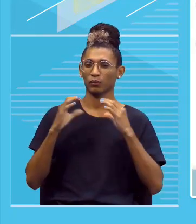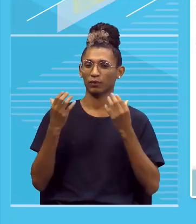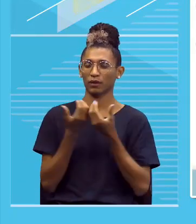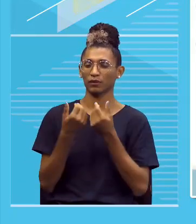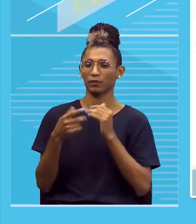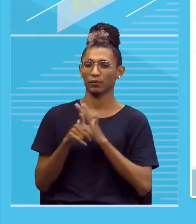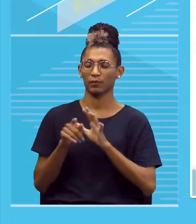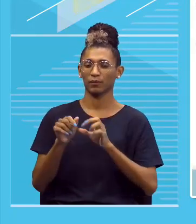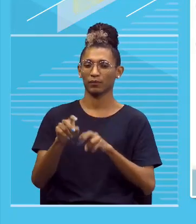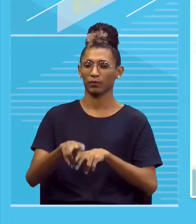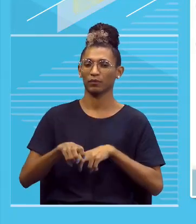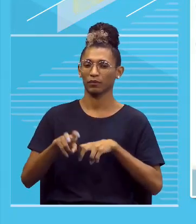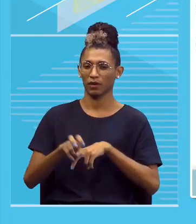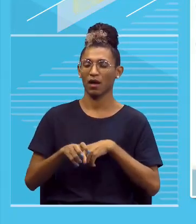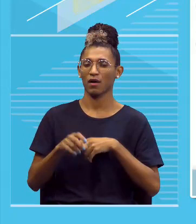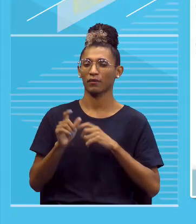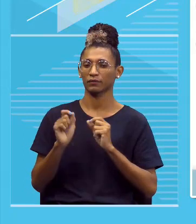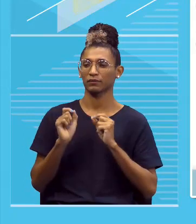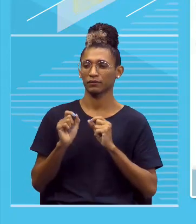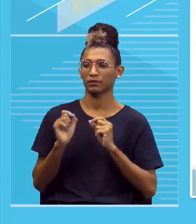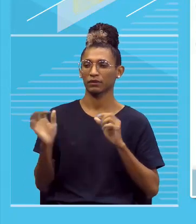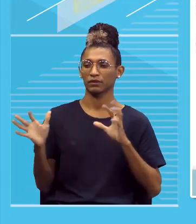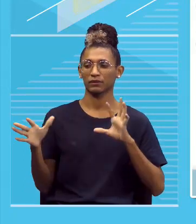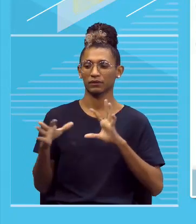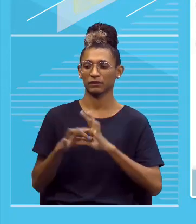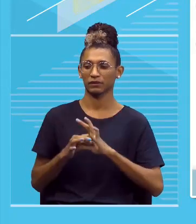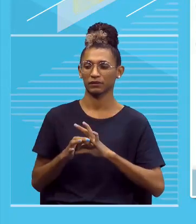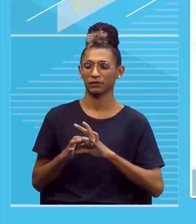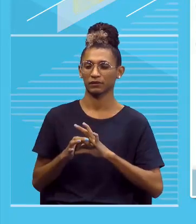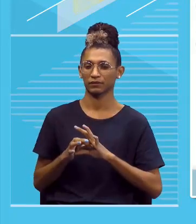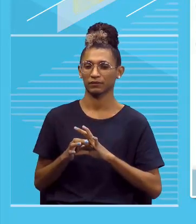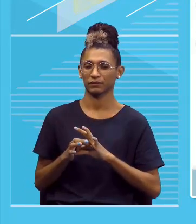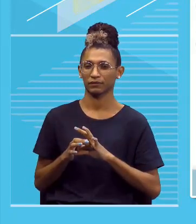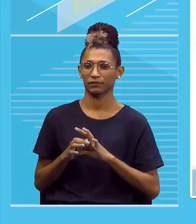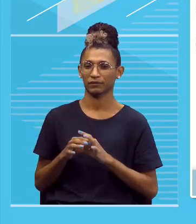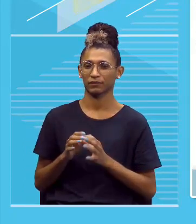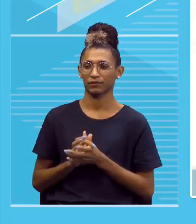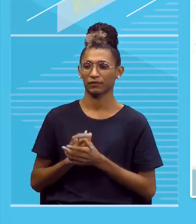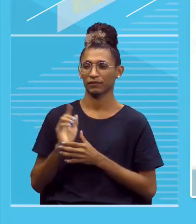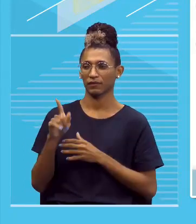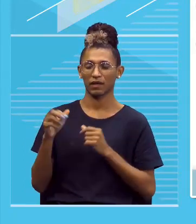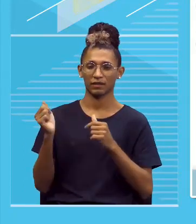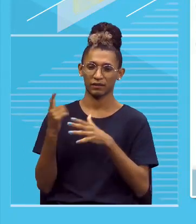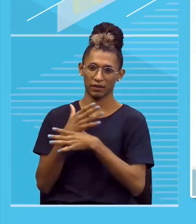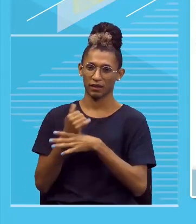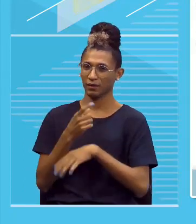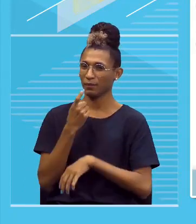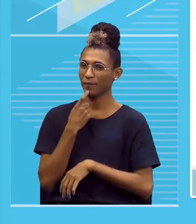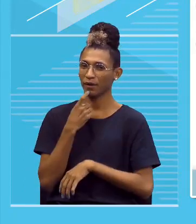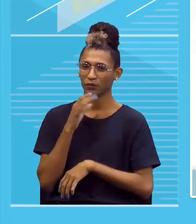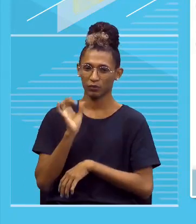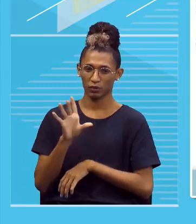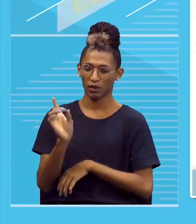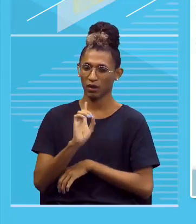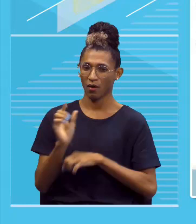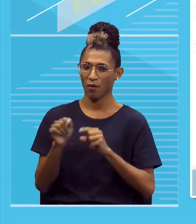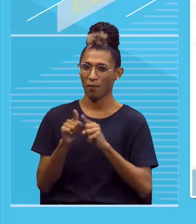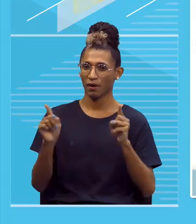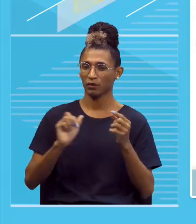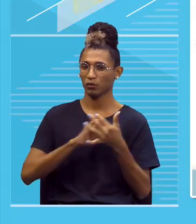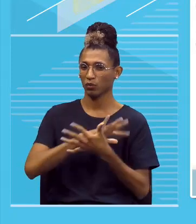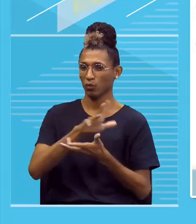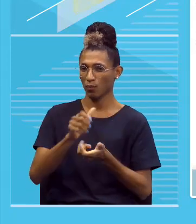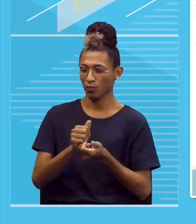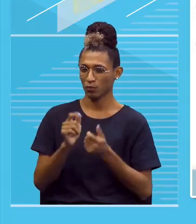estão intimamente interligadas não só a cidade próxima delas mas ao mundo